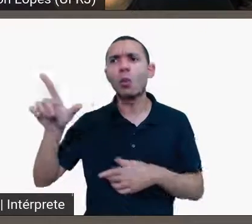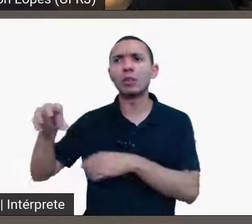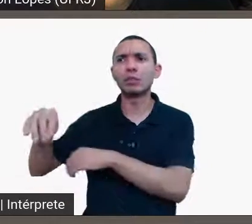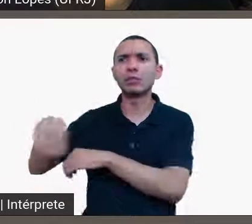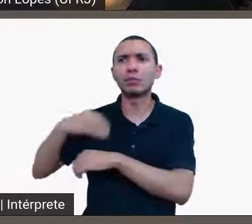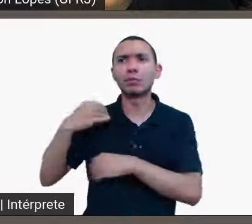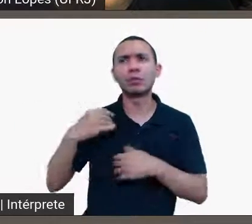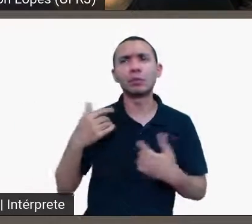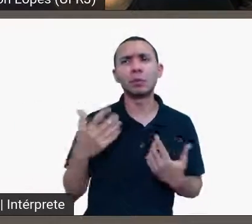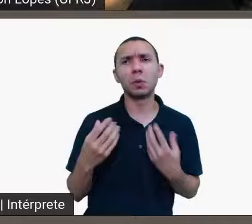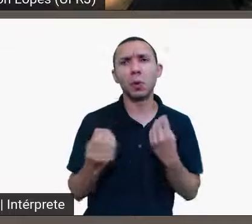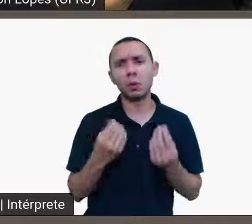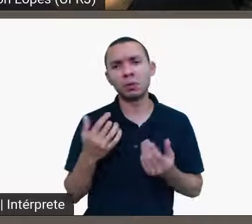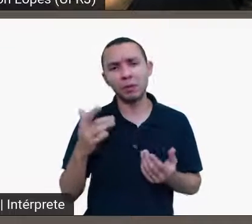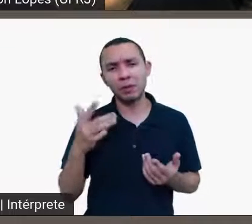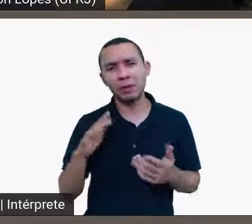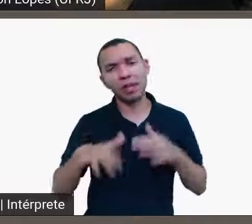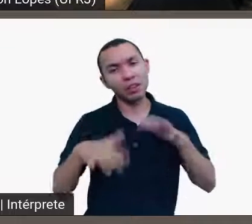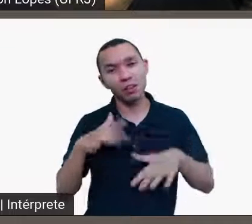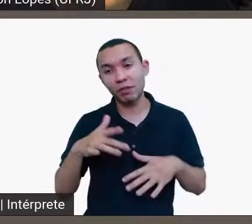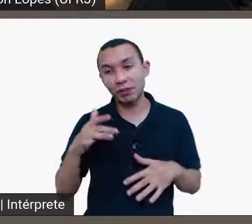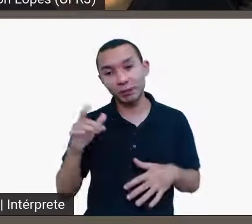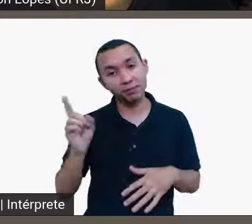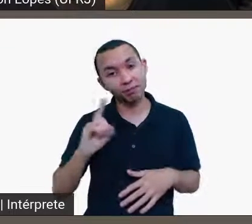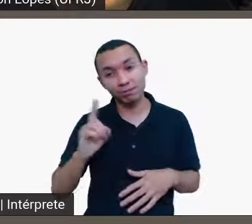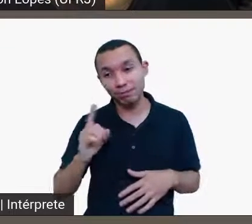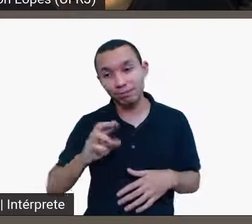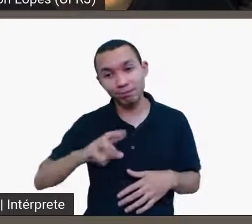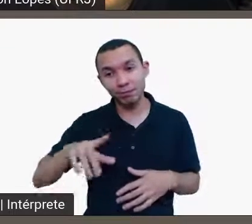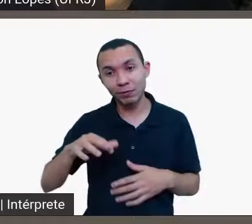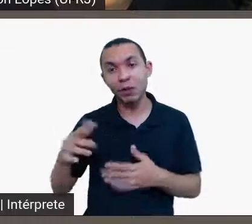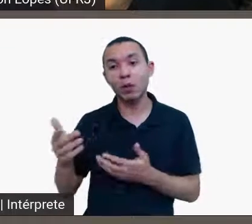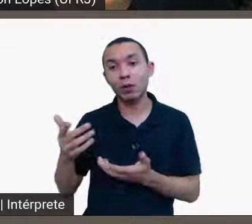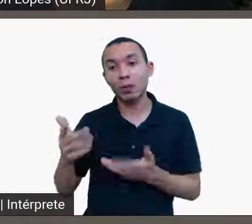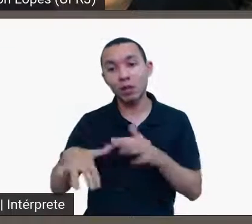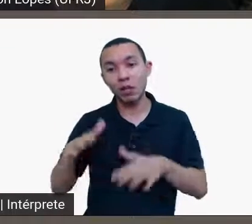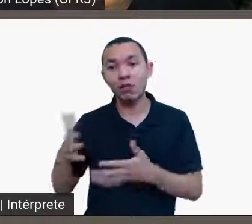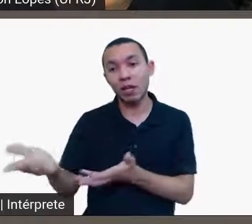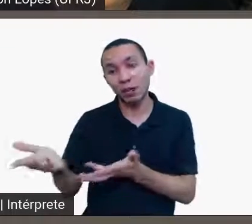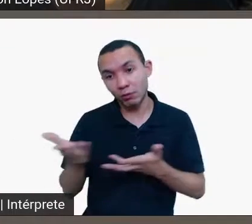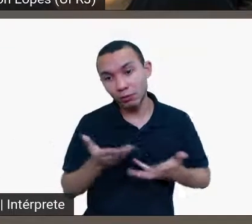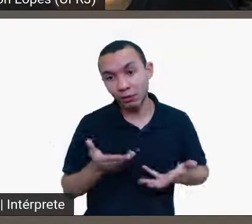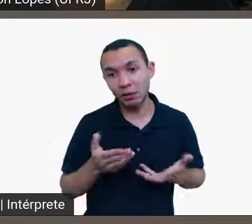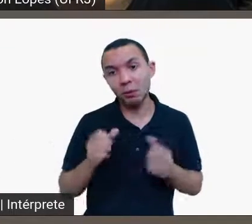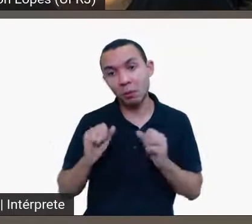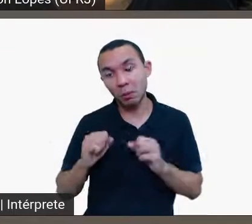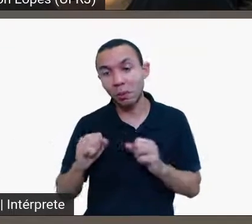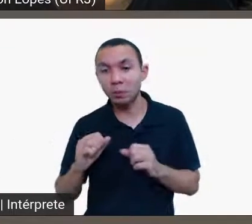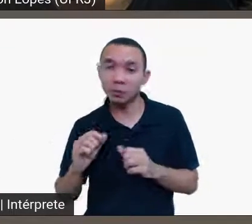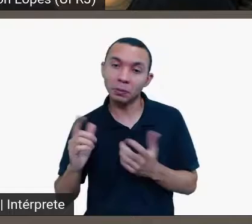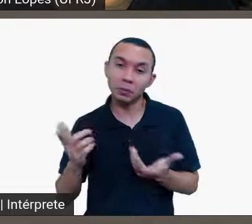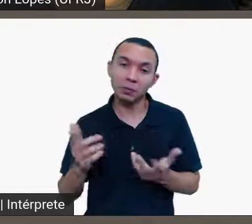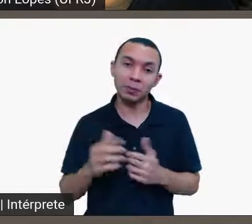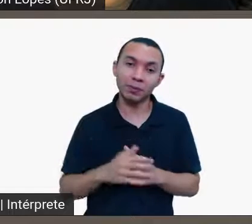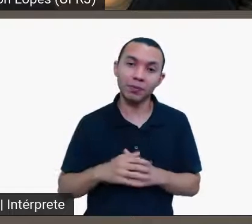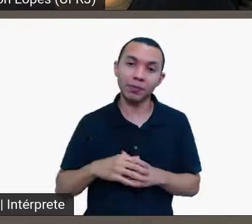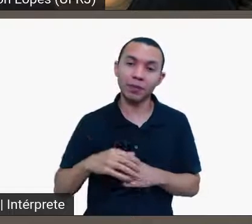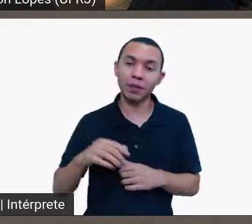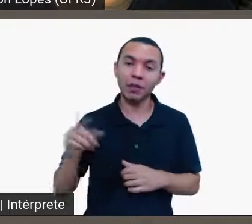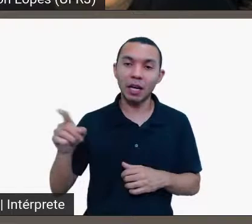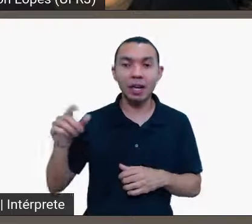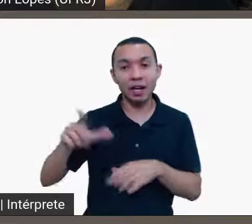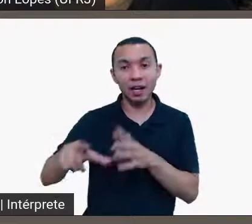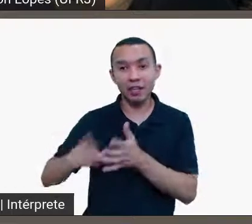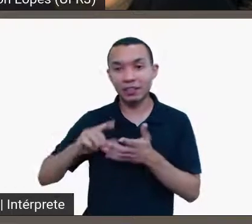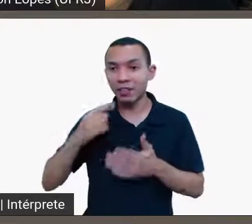curioso que não tenha sido, de fato, convidado ou aceitado, enfim, porque, como o Denilson bem lembrou, ele é